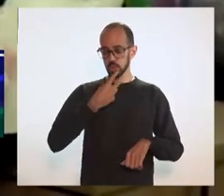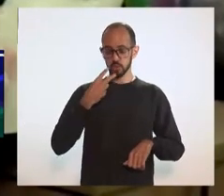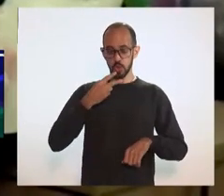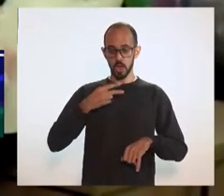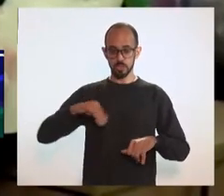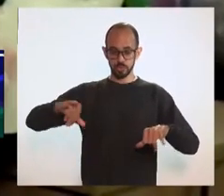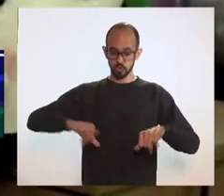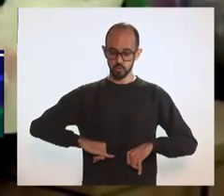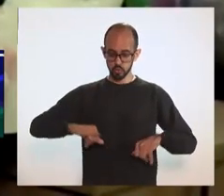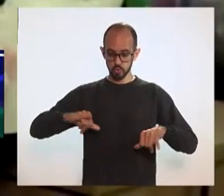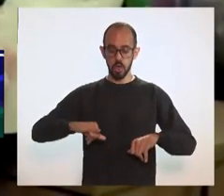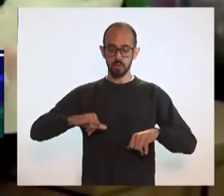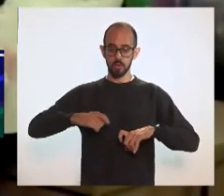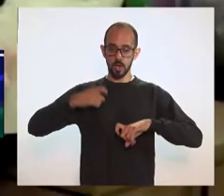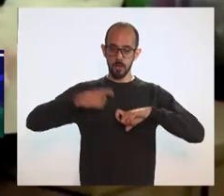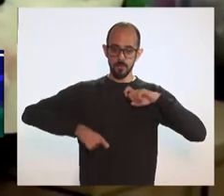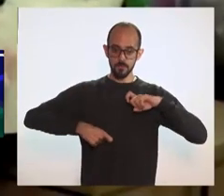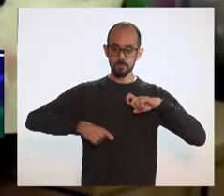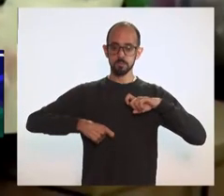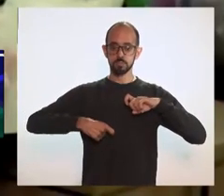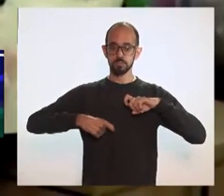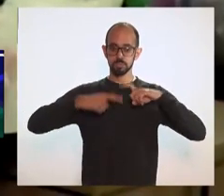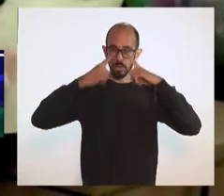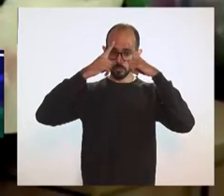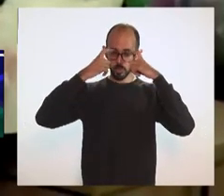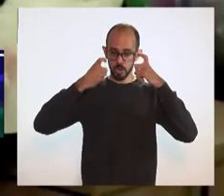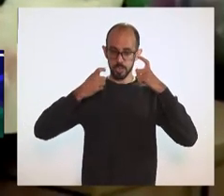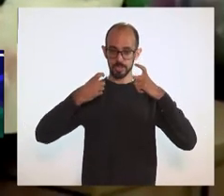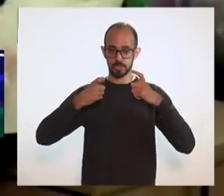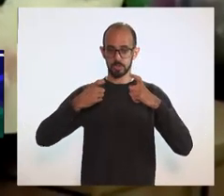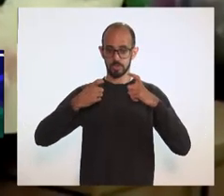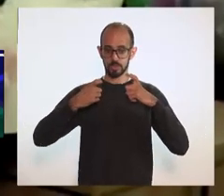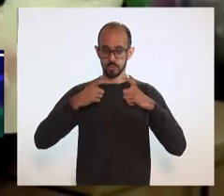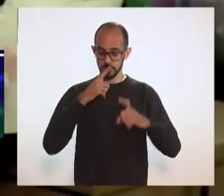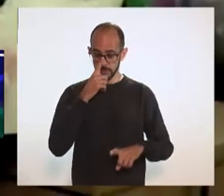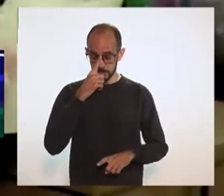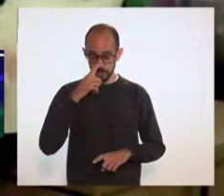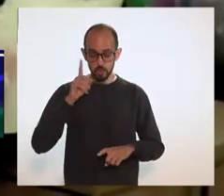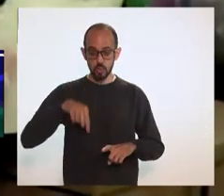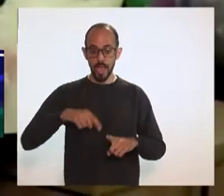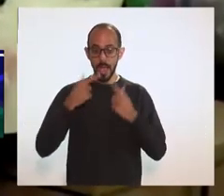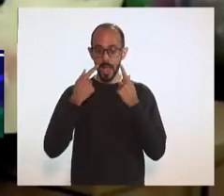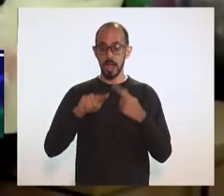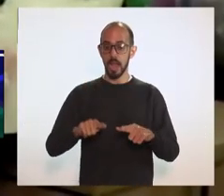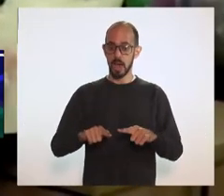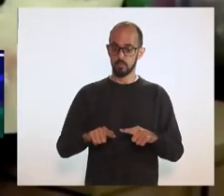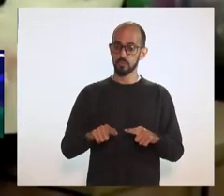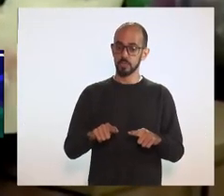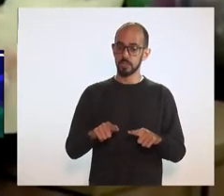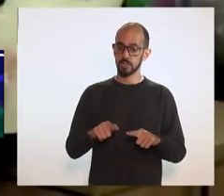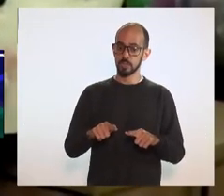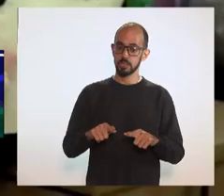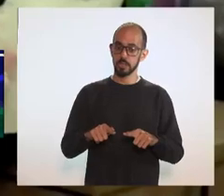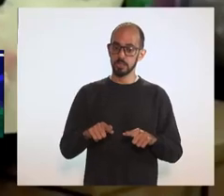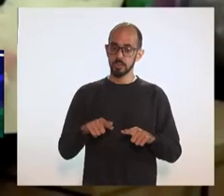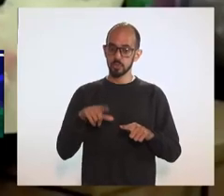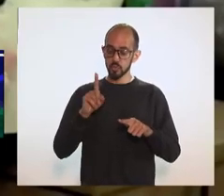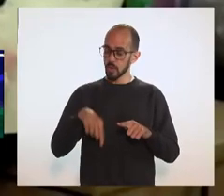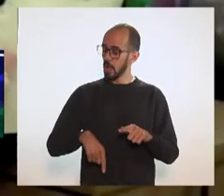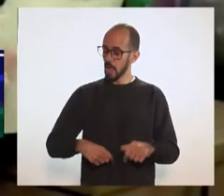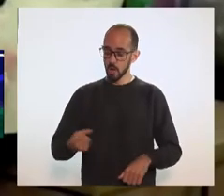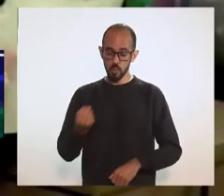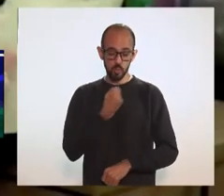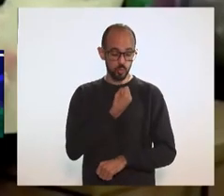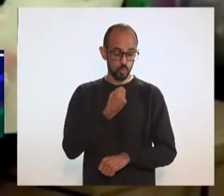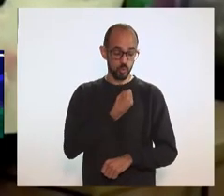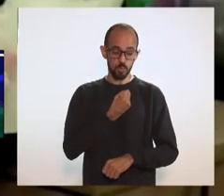sendo violentada no nosso país. Isso é muito grave, isso é muito preocupante. Números alarmantes.